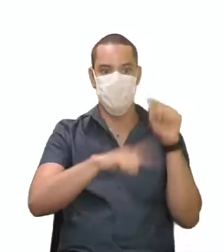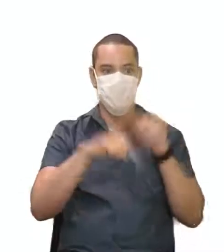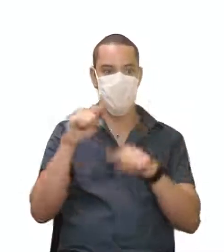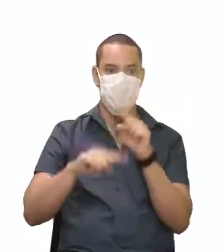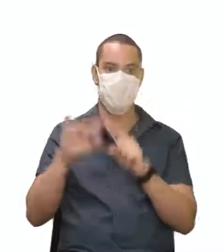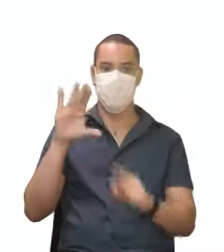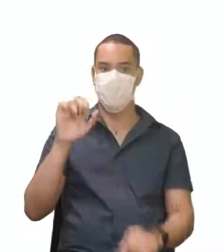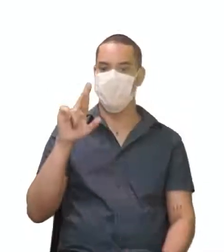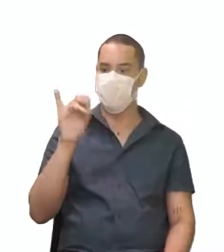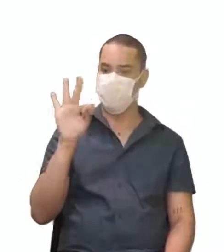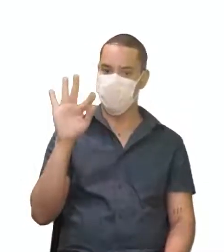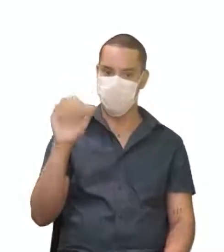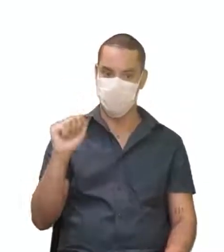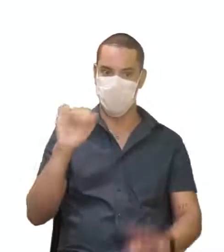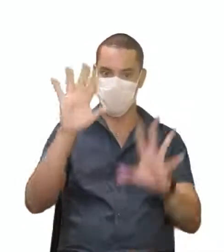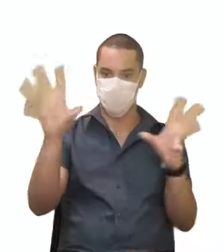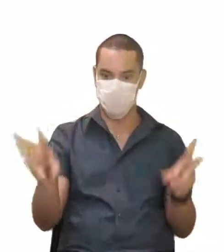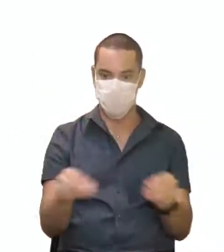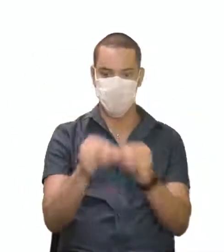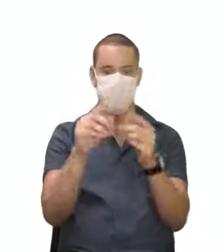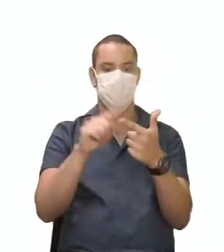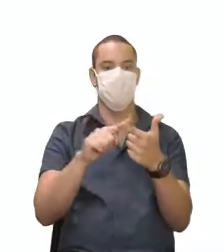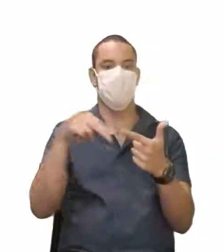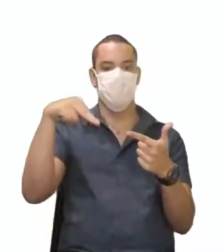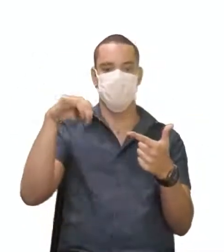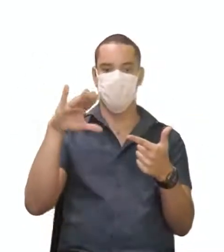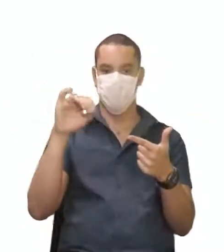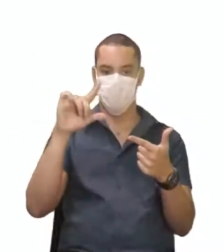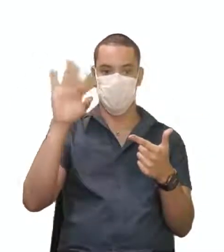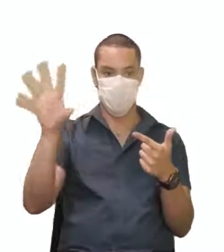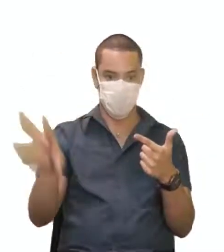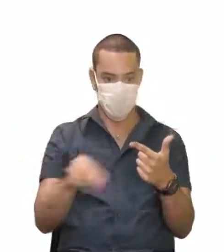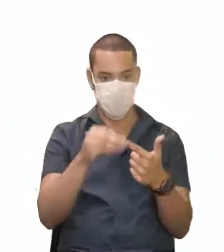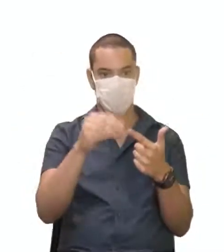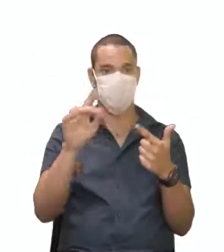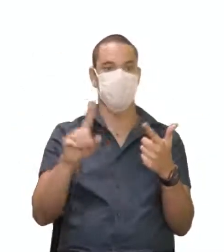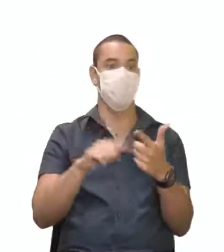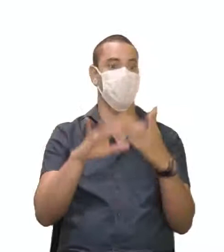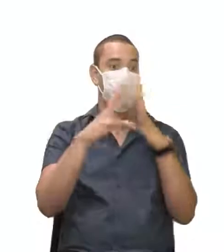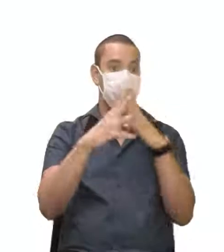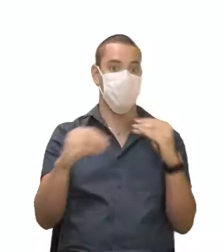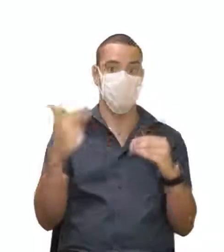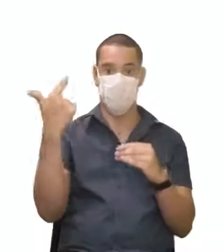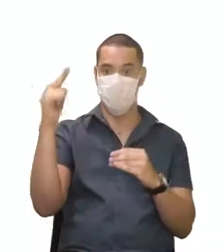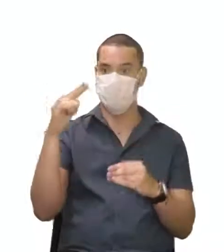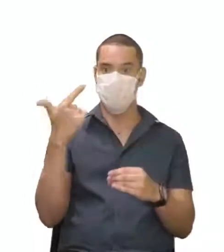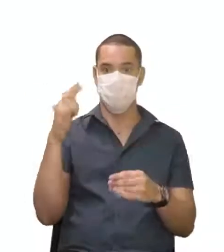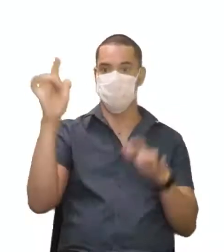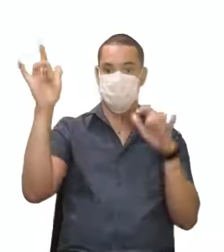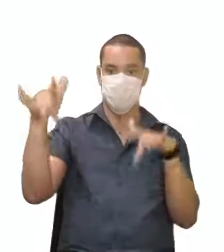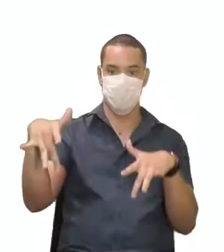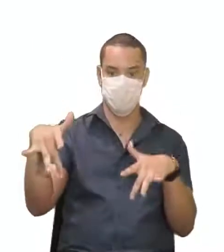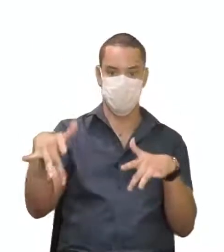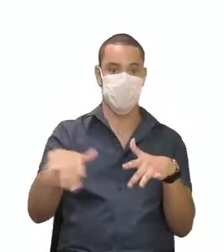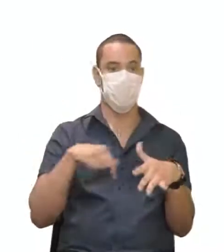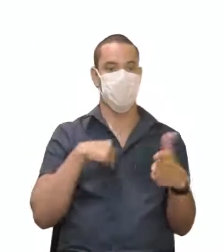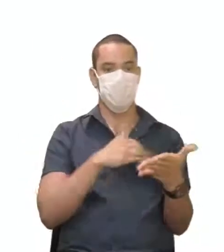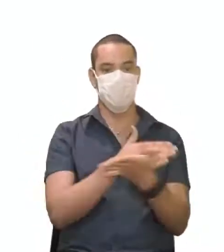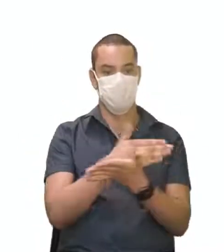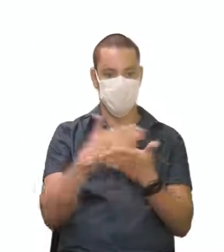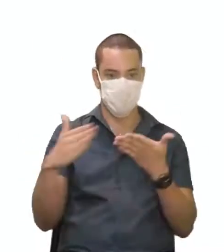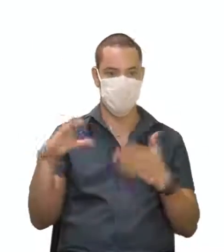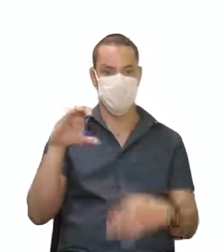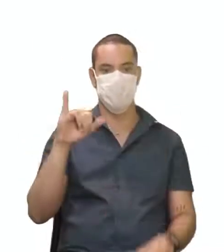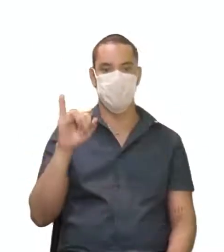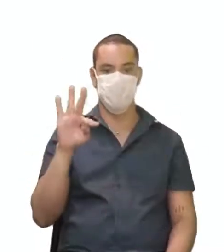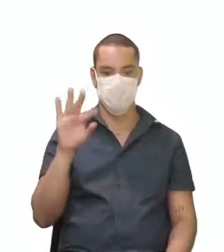tinha sumido, vai voltar a aparecer. A carioteca vai aparecer de novo, o fuso mitótico vai desaparecer porque não tem mais serventia. E aí você vai ter o início da citocinese,